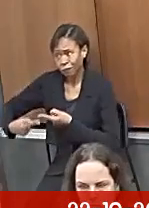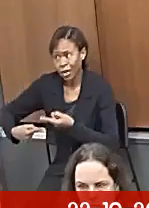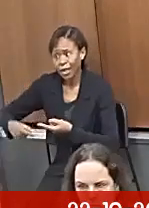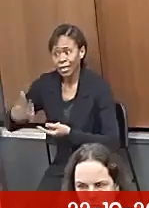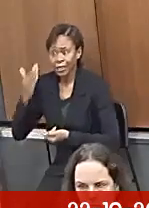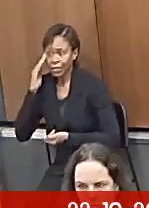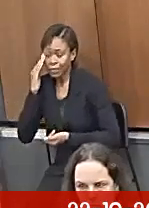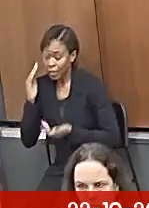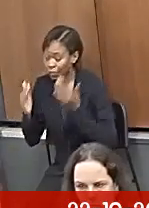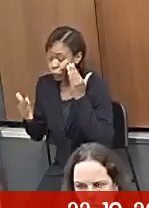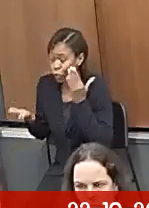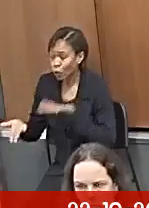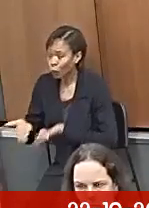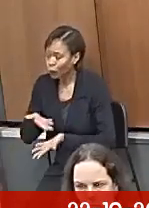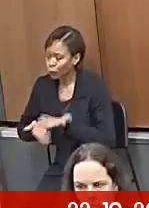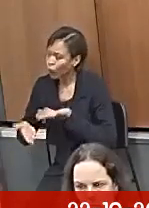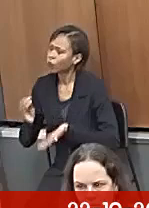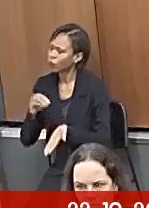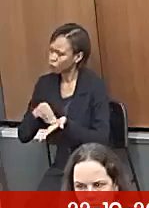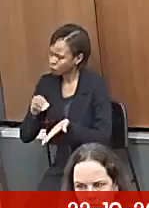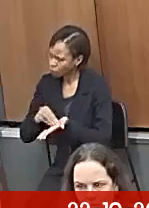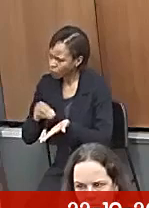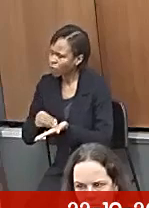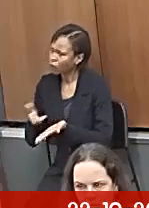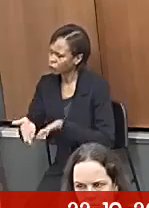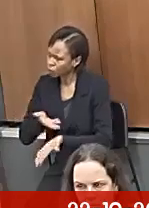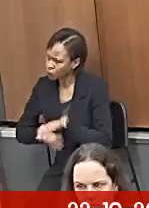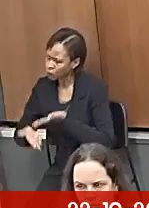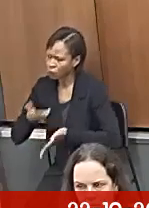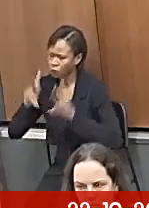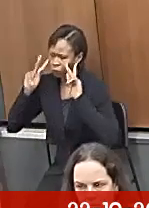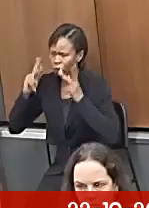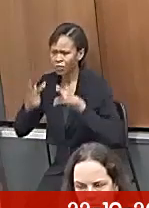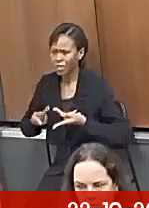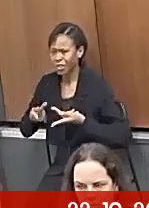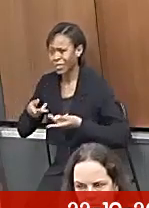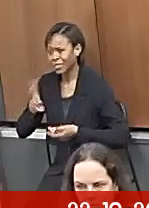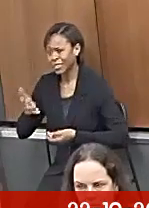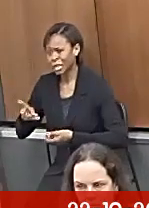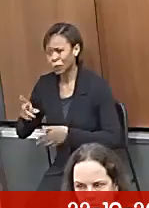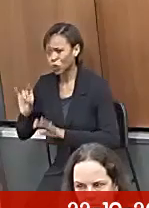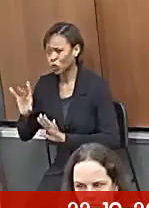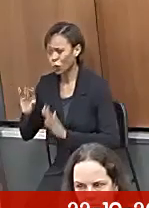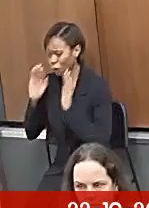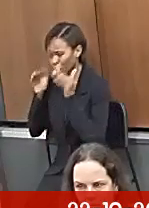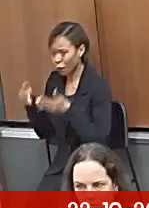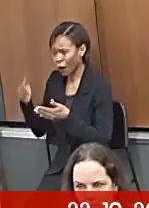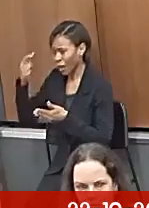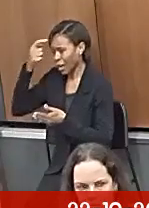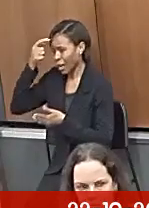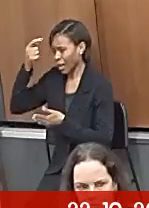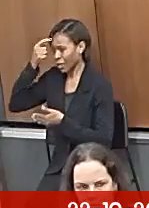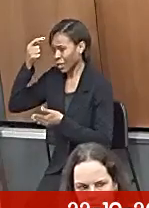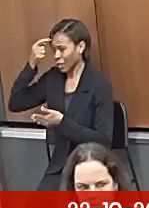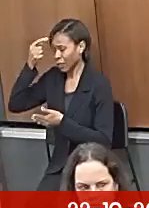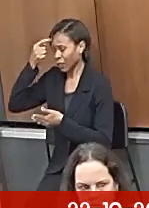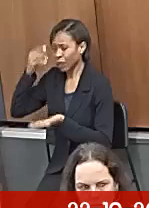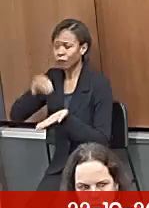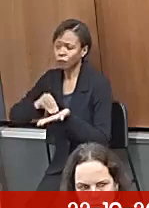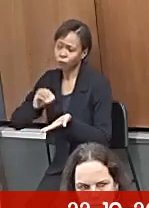ao outro. E eu acho que falta isso, essa humanidade, que aí acaba que fica muito no cognitivo, muito na cabeça, e não se